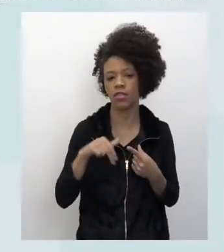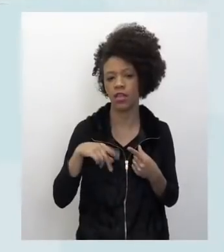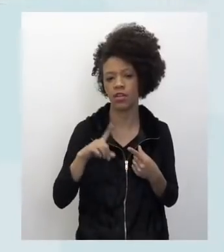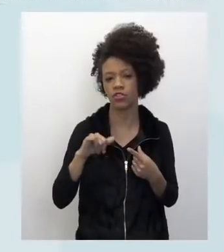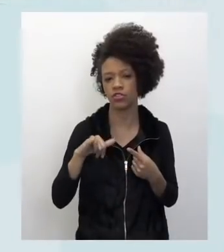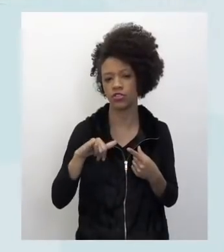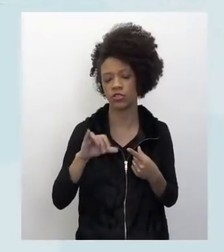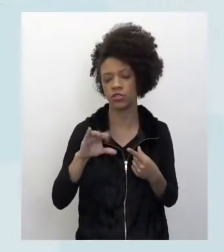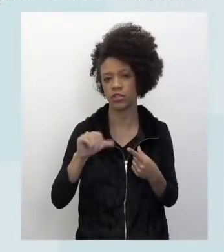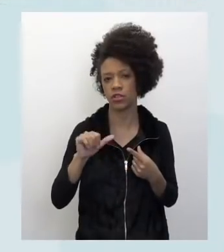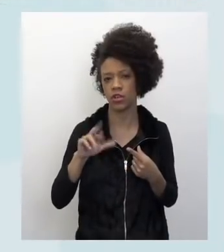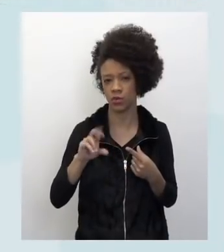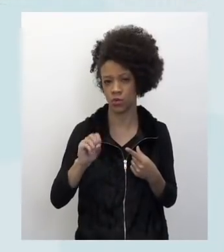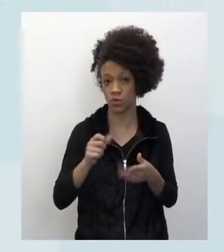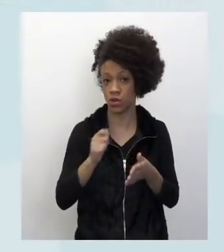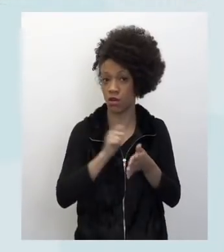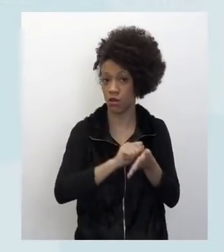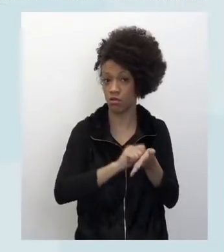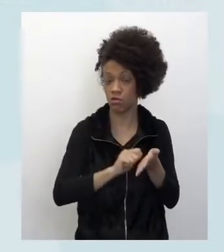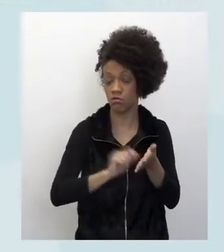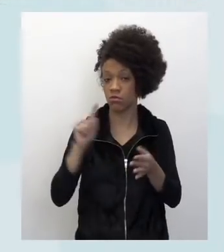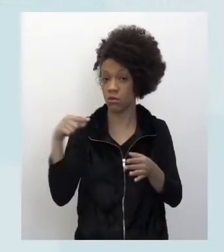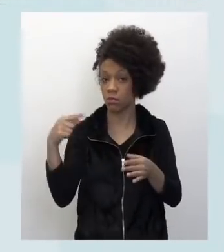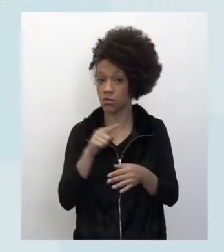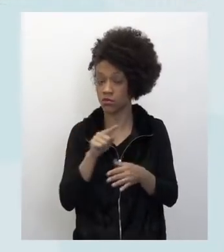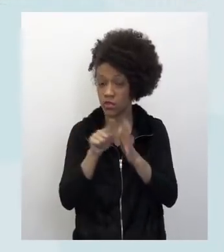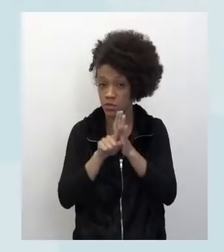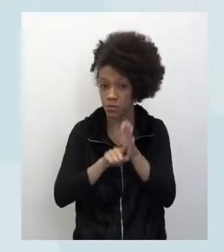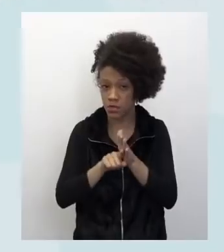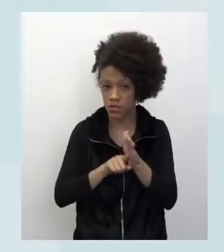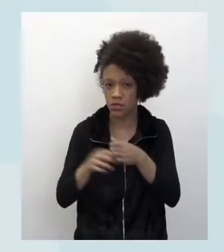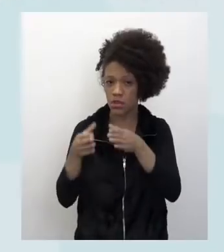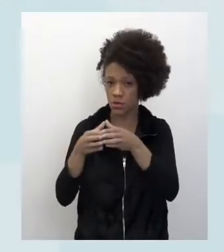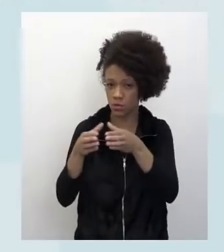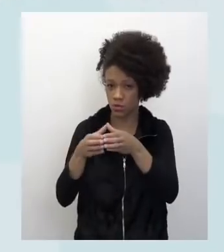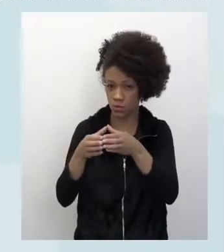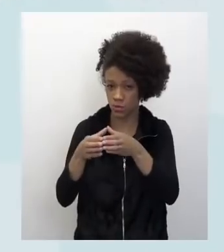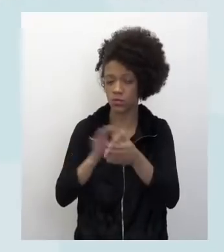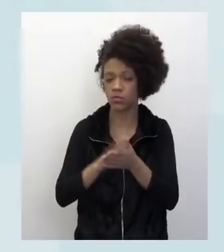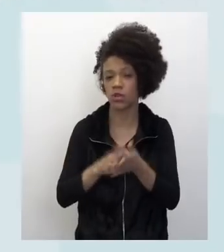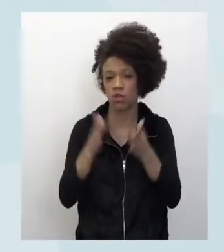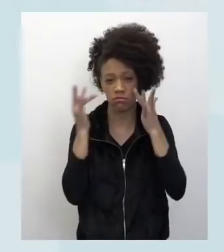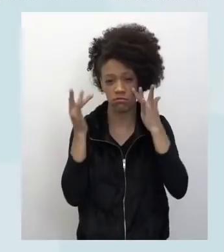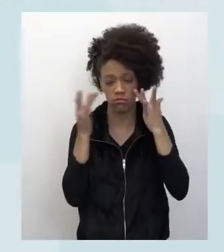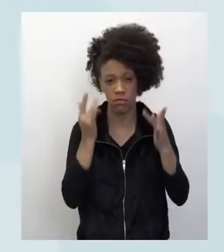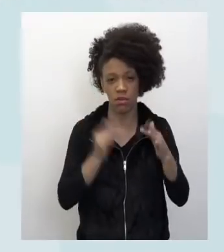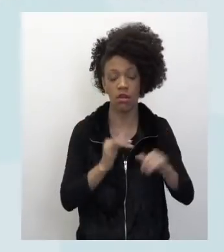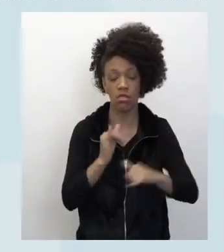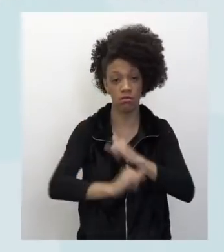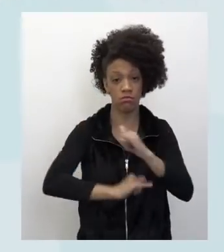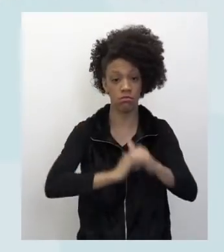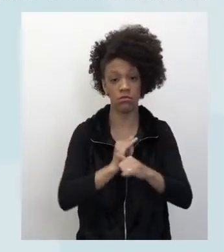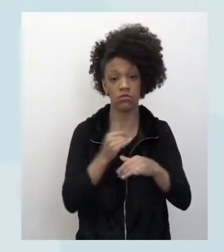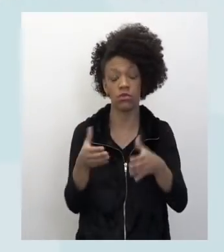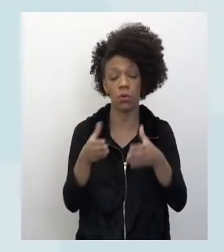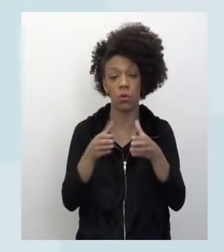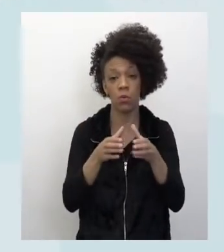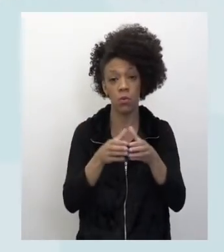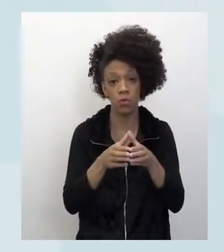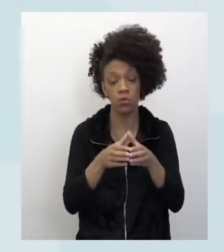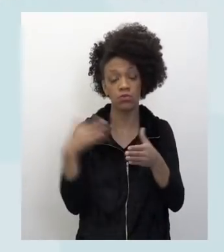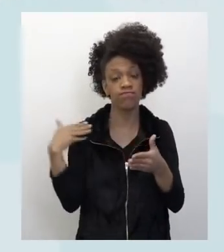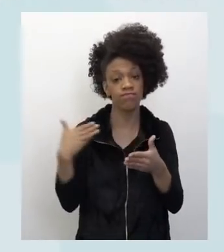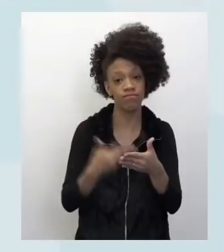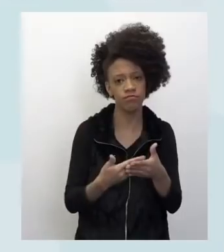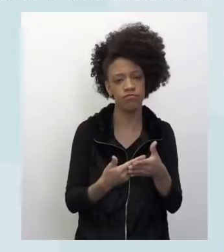esse nome para depois vocês poderem pesquisar essas peças teatrais na internet. Então, é um grupo teatral circense que cria,